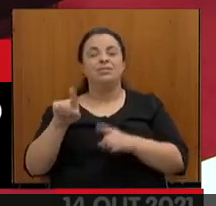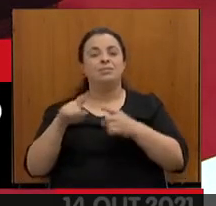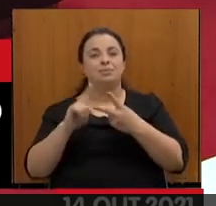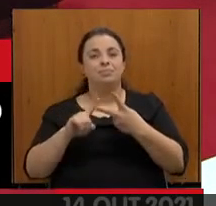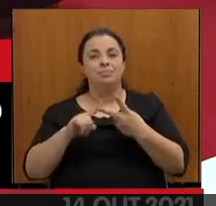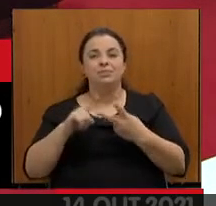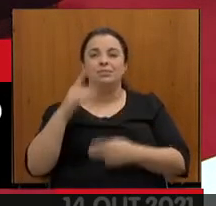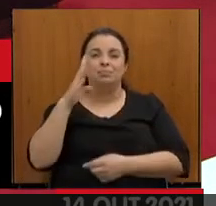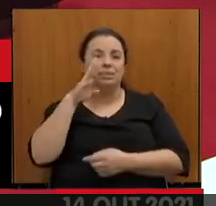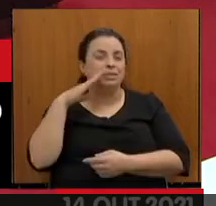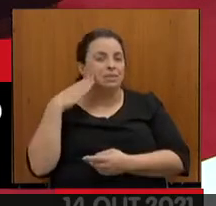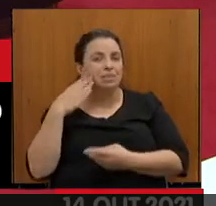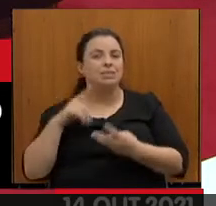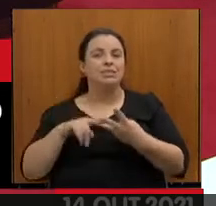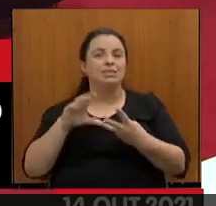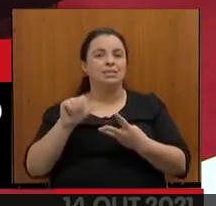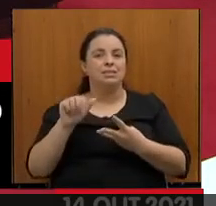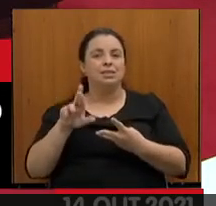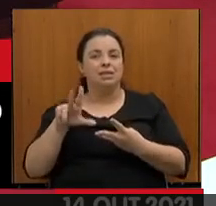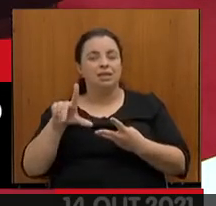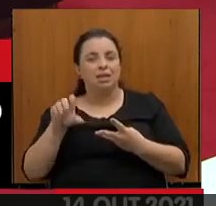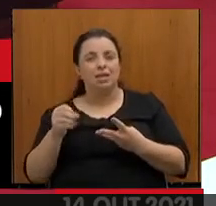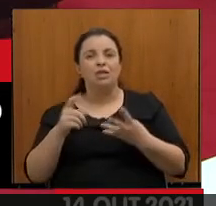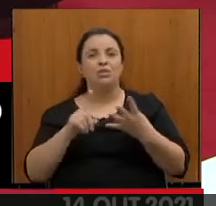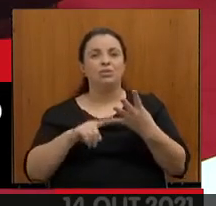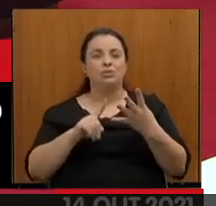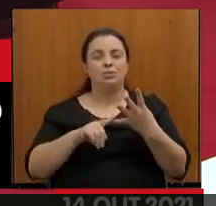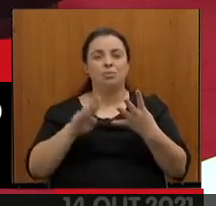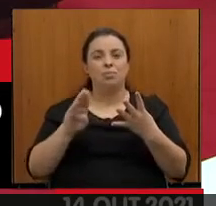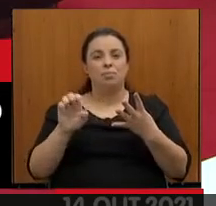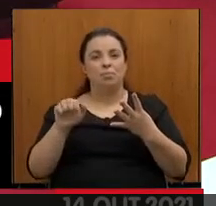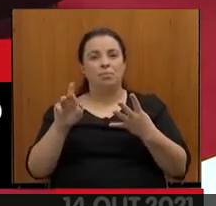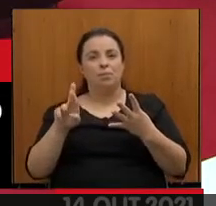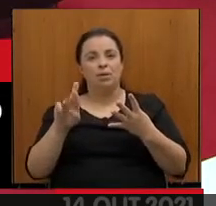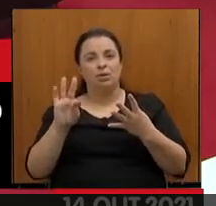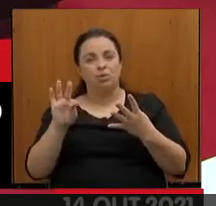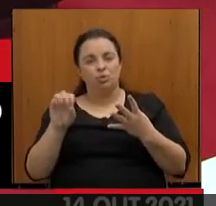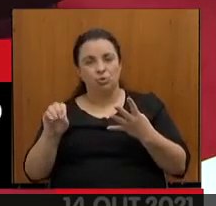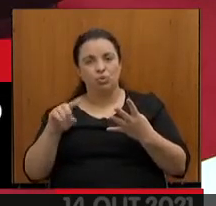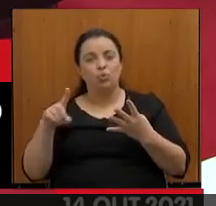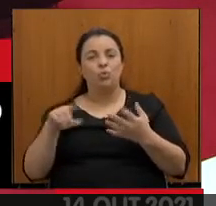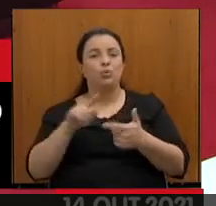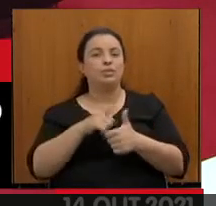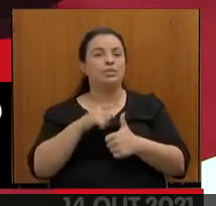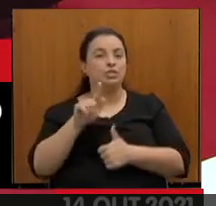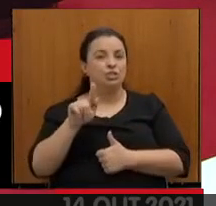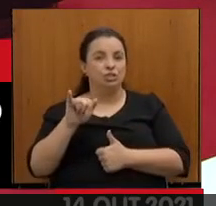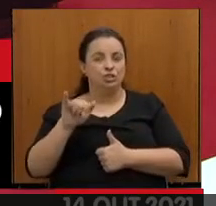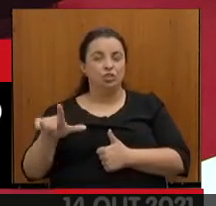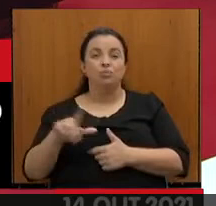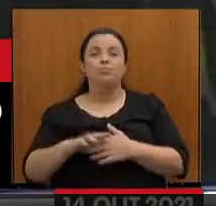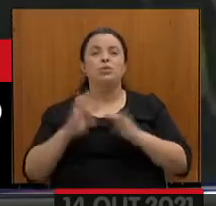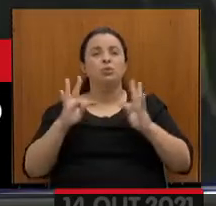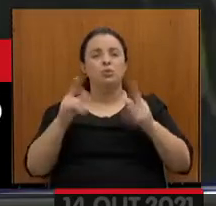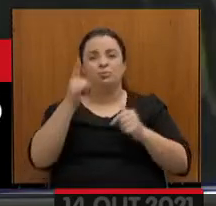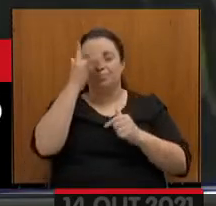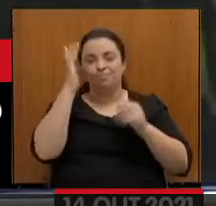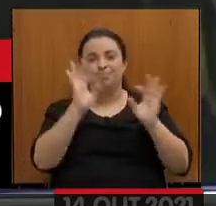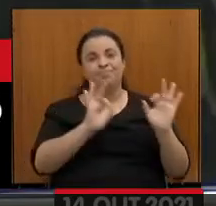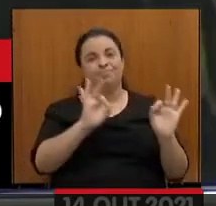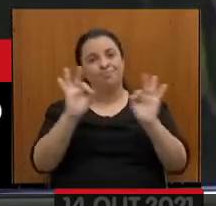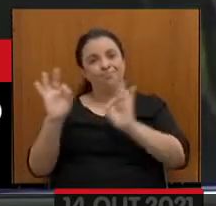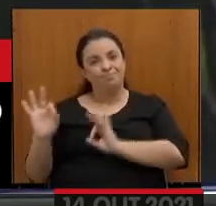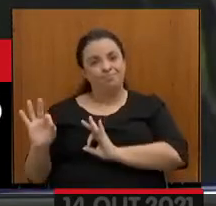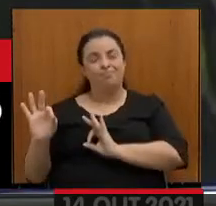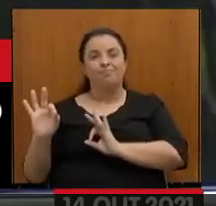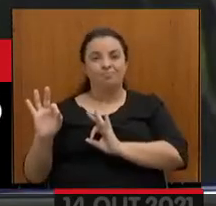Carlos Pimenta, deputado Bartô, Charles Santos, deputado Gil Pereira, e todos que nos acompanham aí pelos canais de